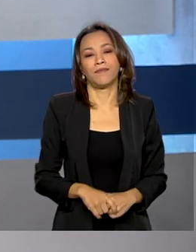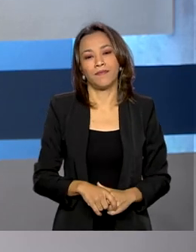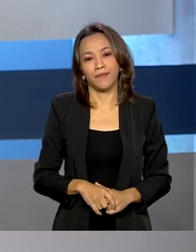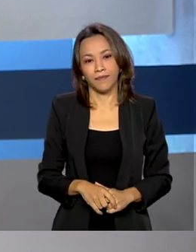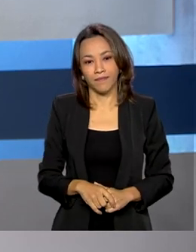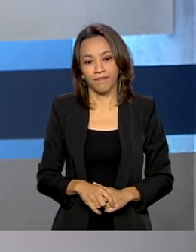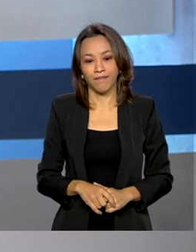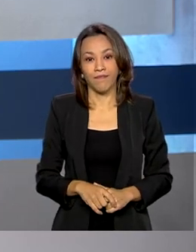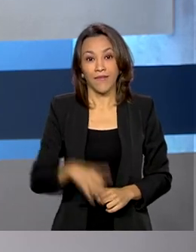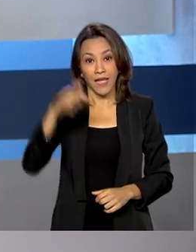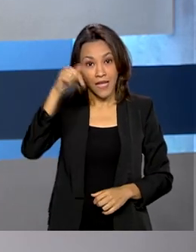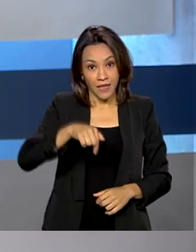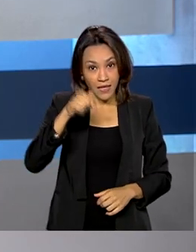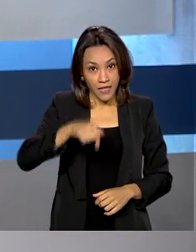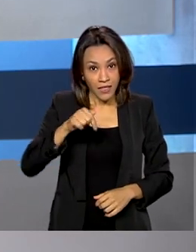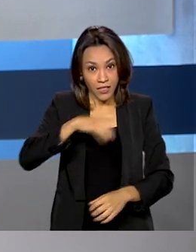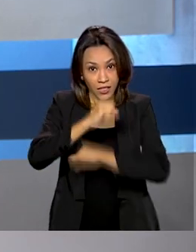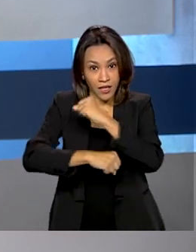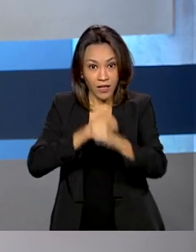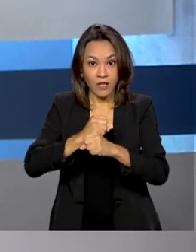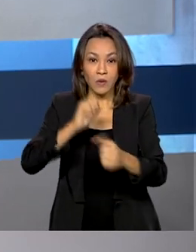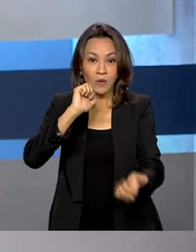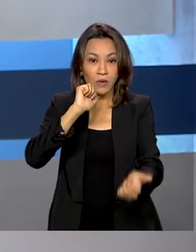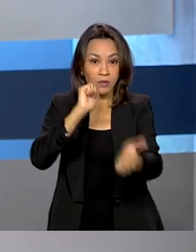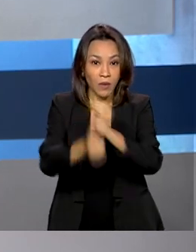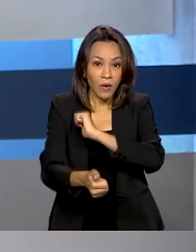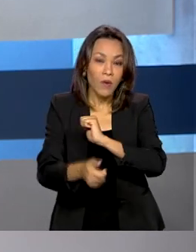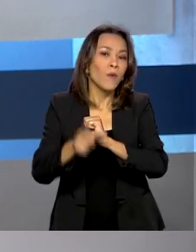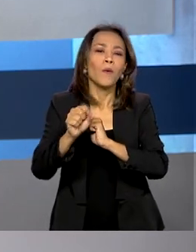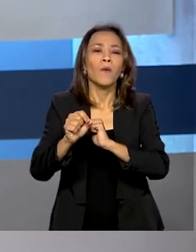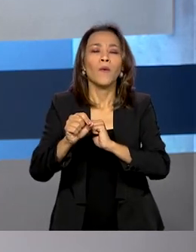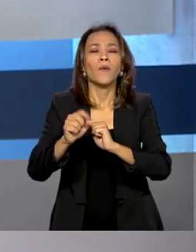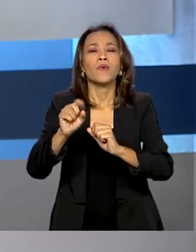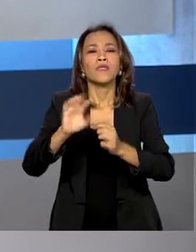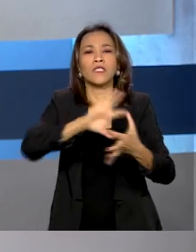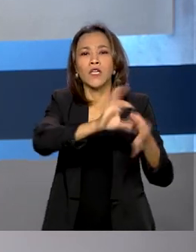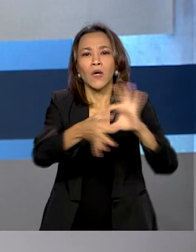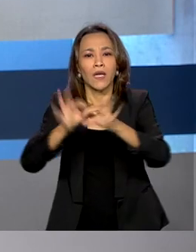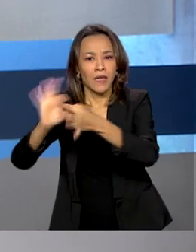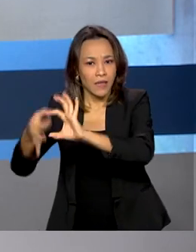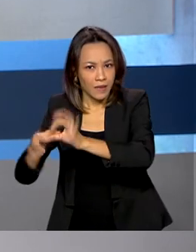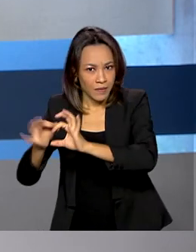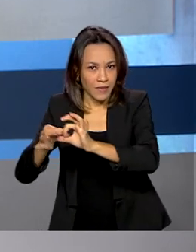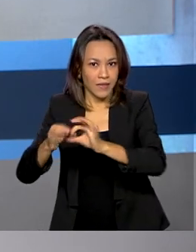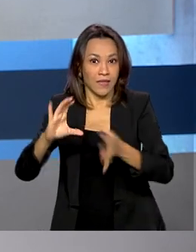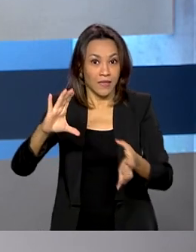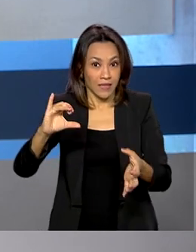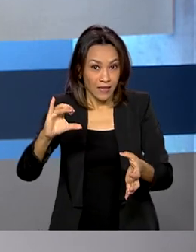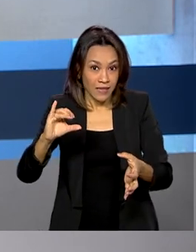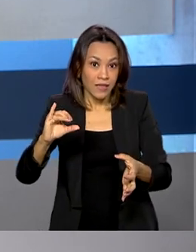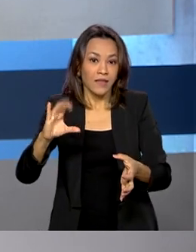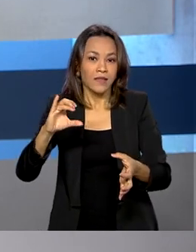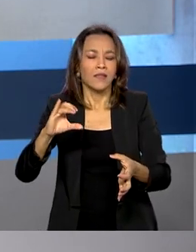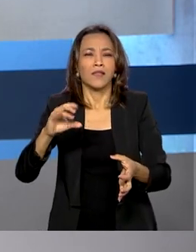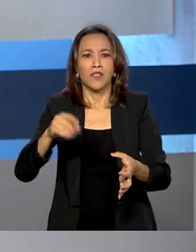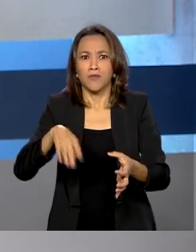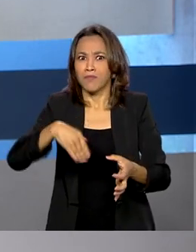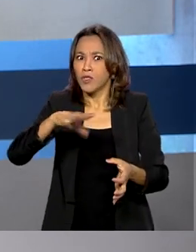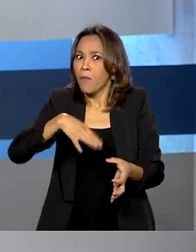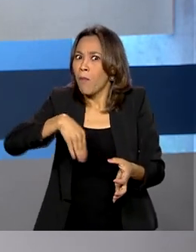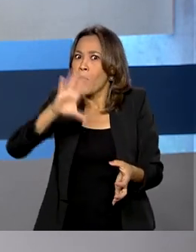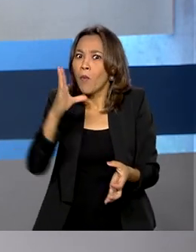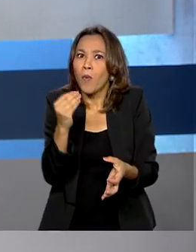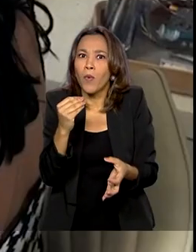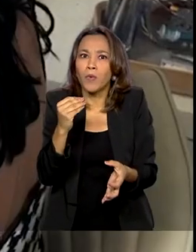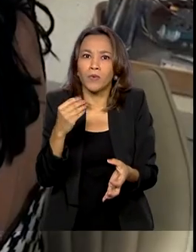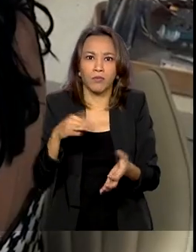A edição deste ano da Olimpíada Nacional de Ciências teve número recorde de inscritos, mais de 2 milhões de estudantes.